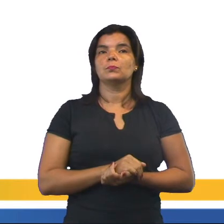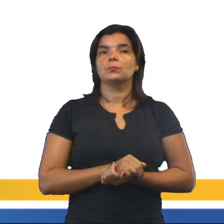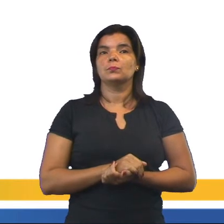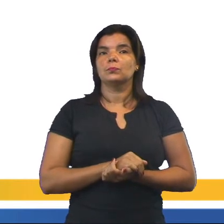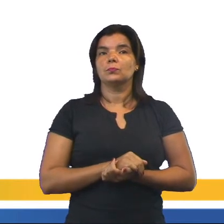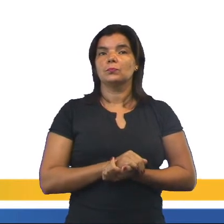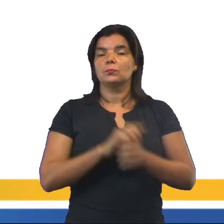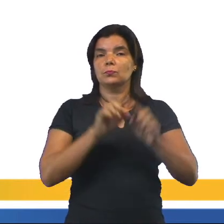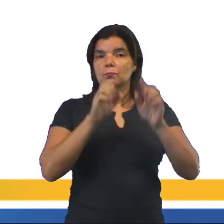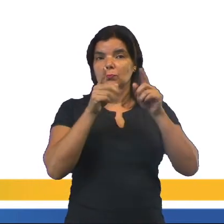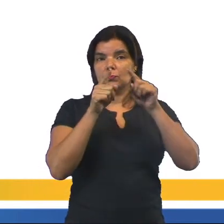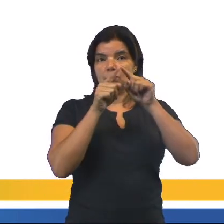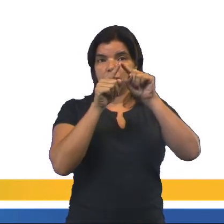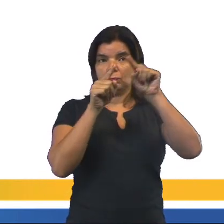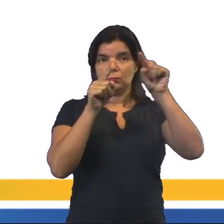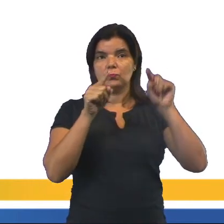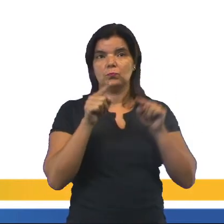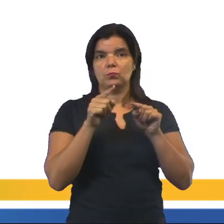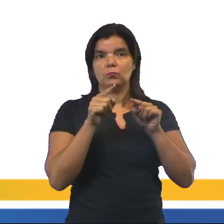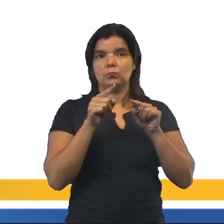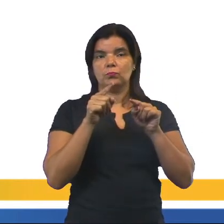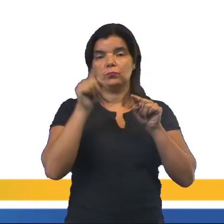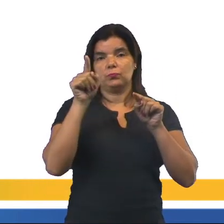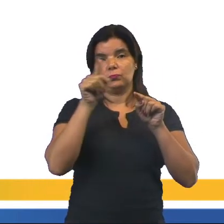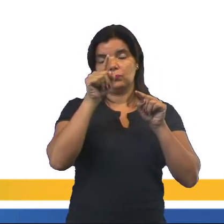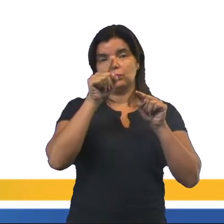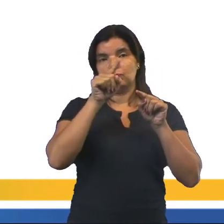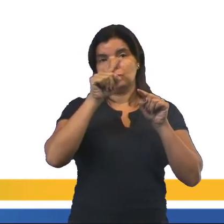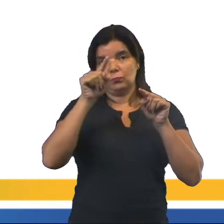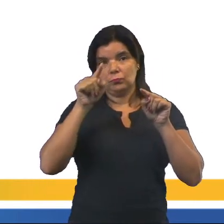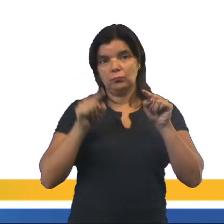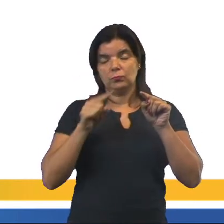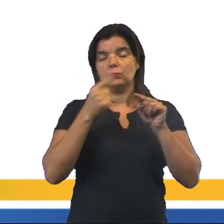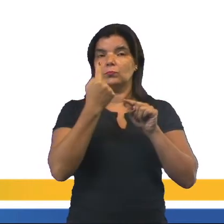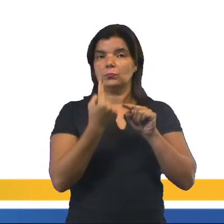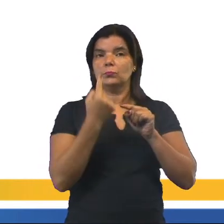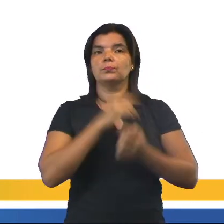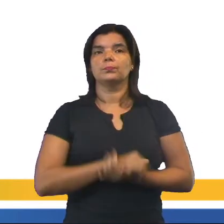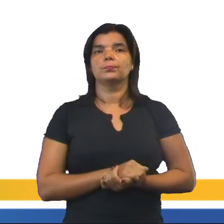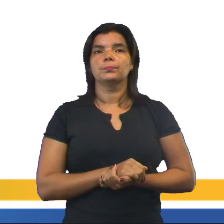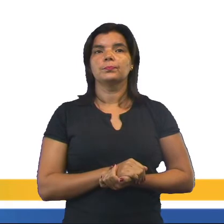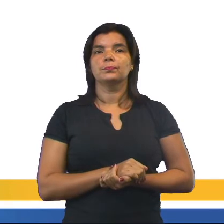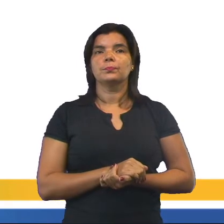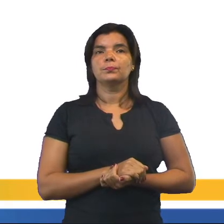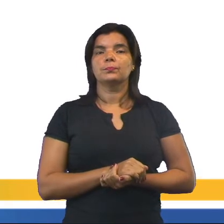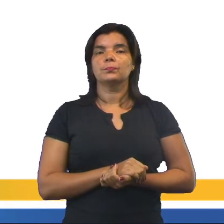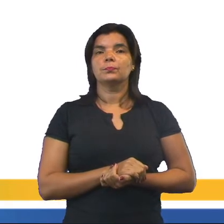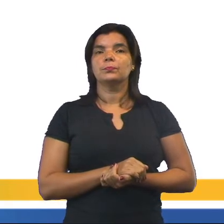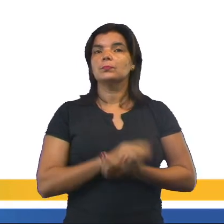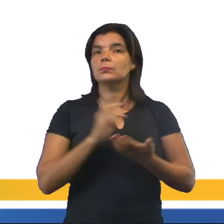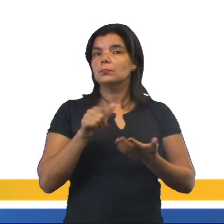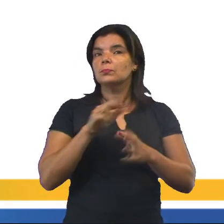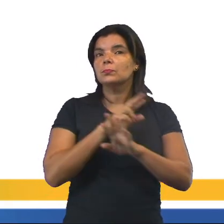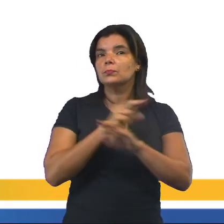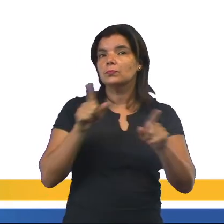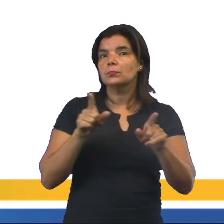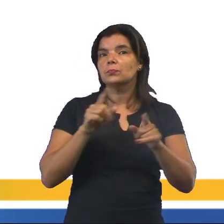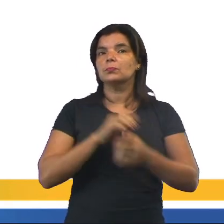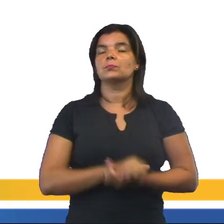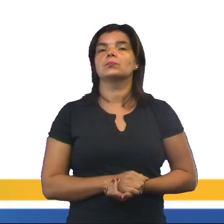fechado, tá? Ele é fechado para menos 1 e também fechado para 1, tá? Que